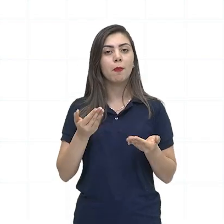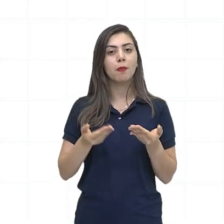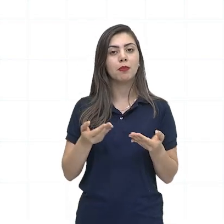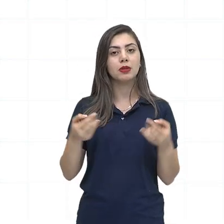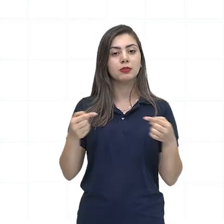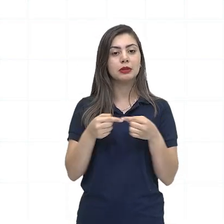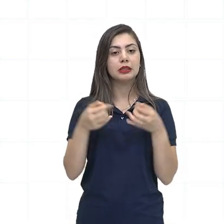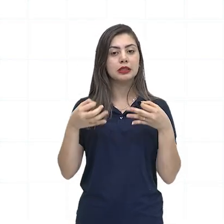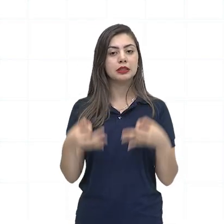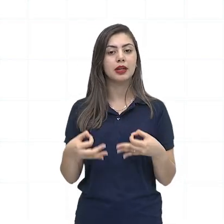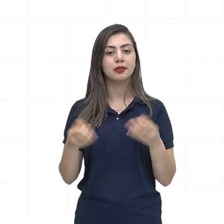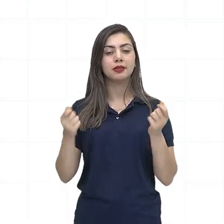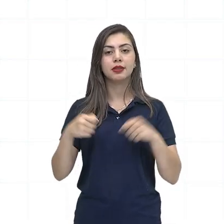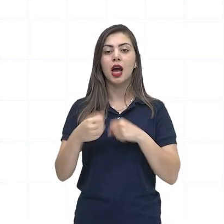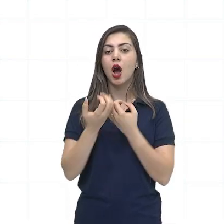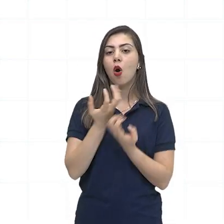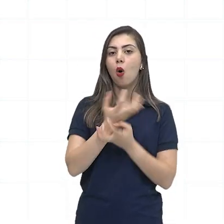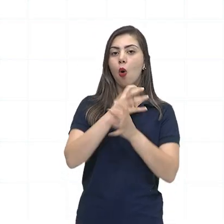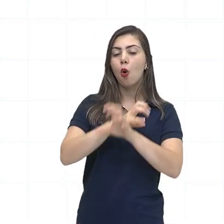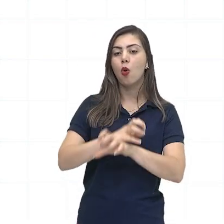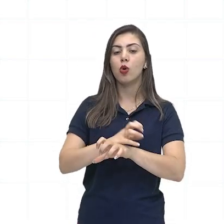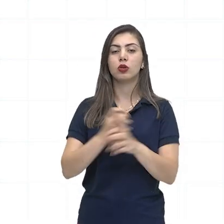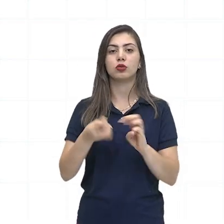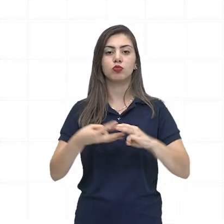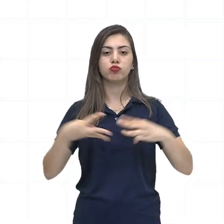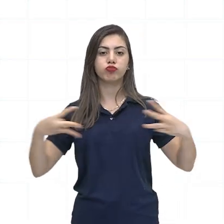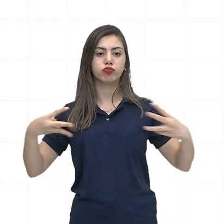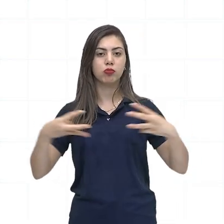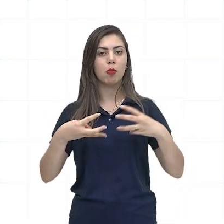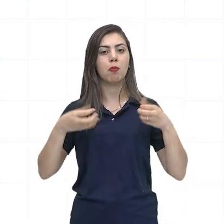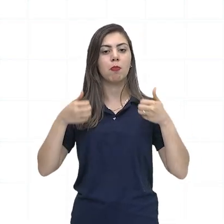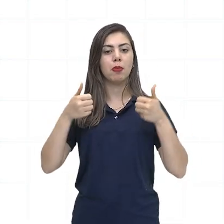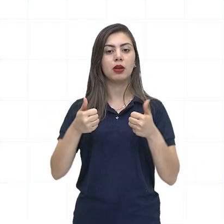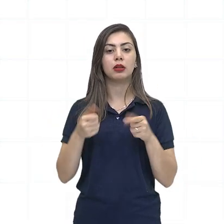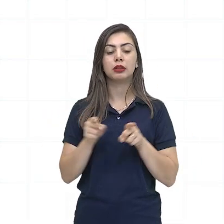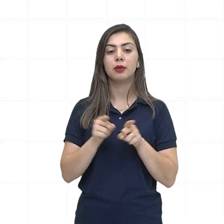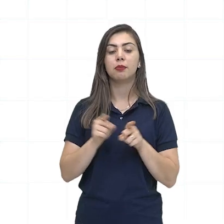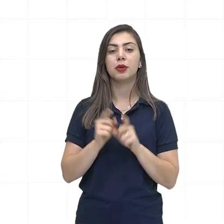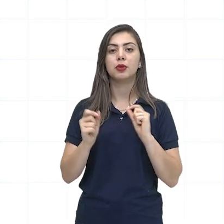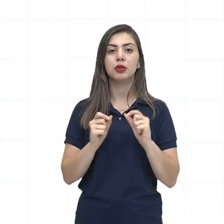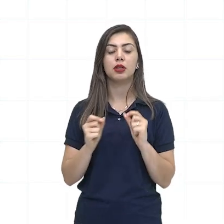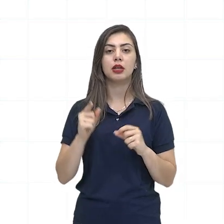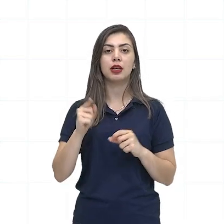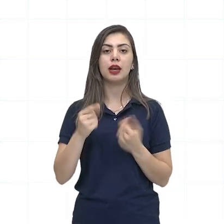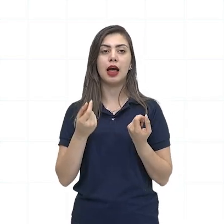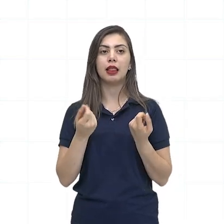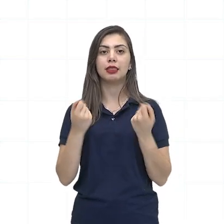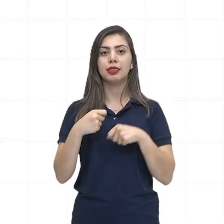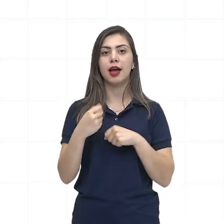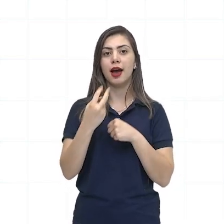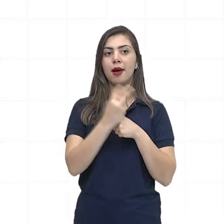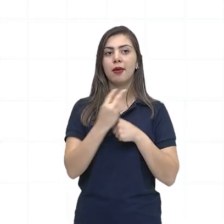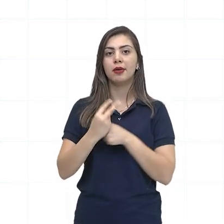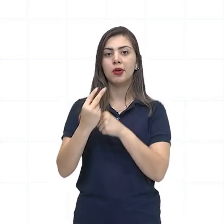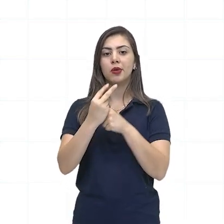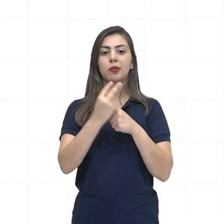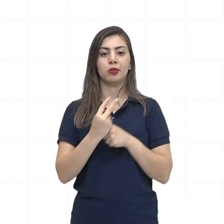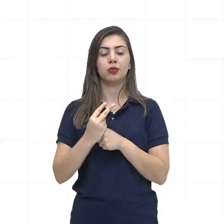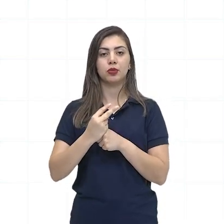e controle do peso corporal, fortalecimento dos ossos e músculos, melhora da imunidade e do